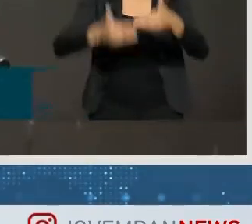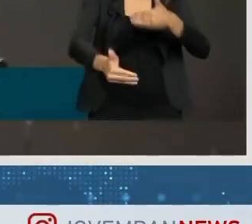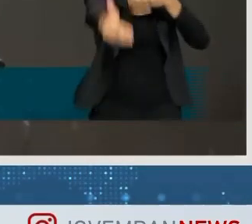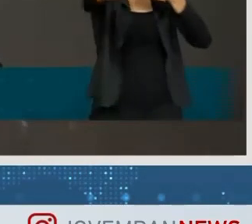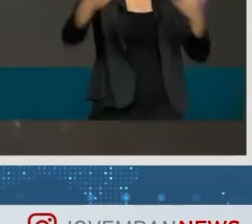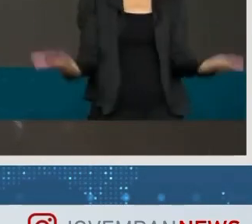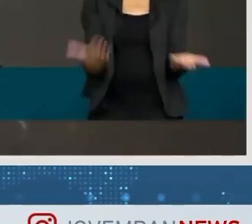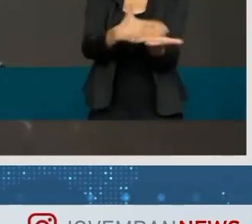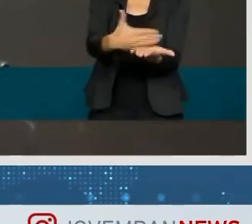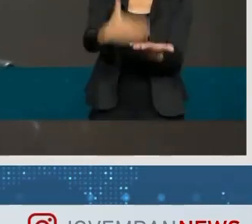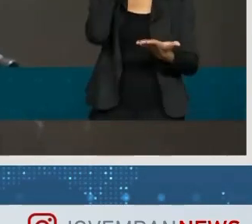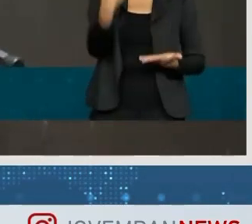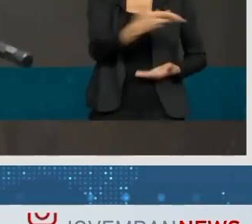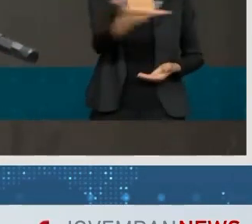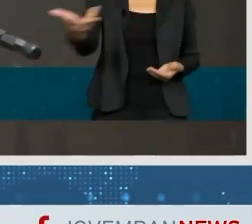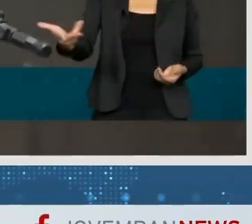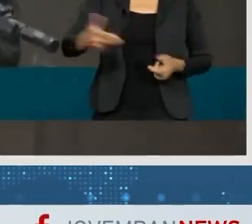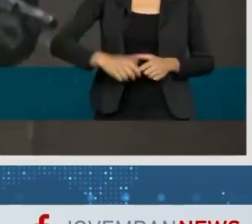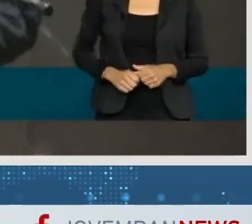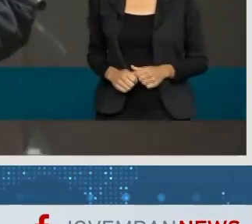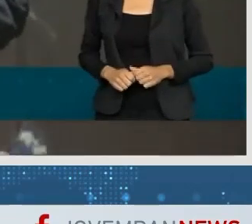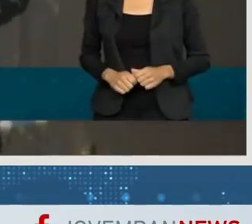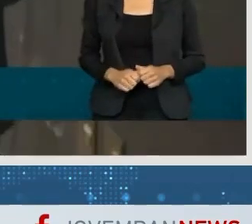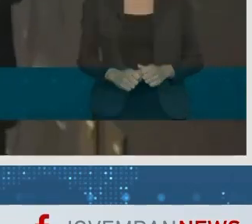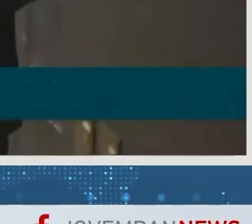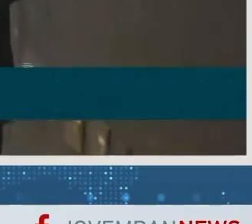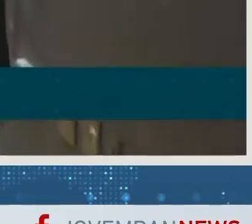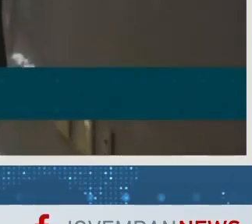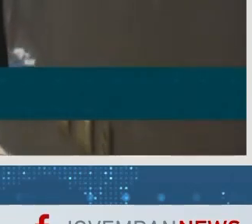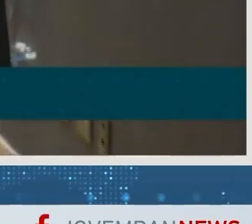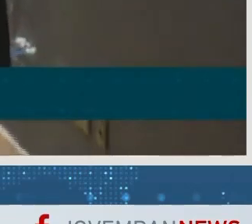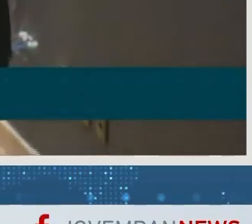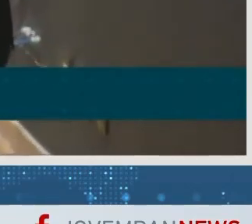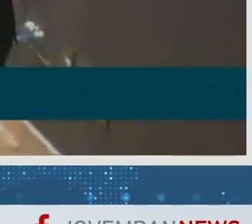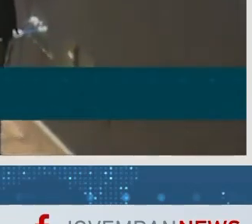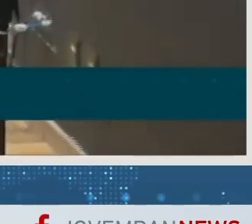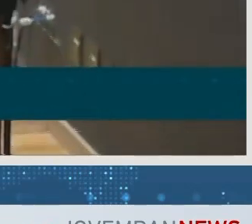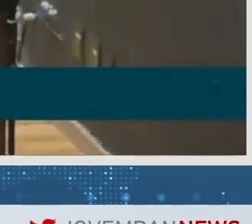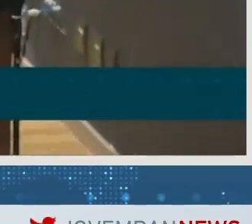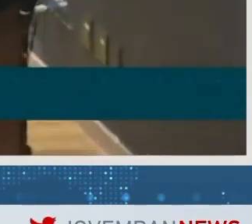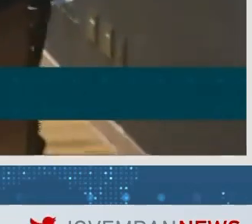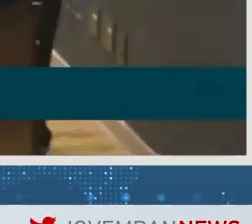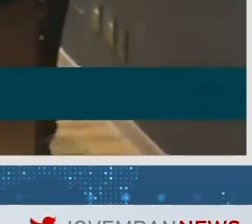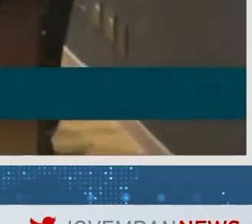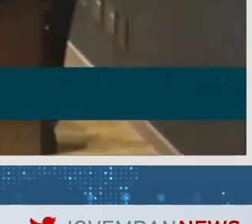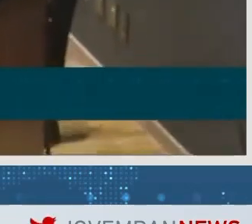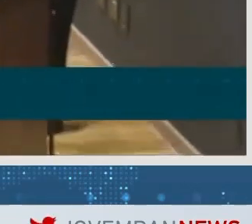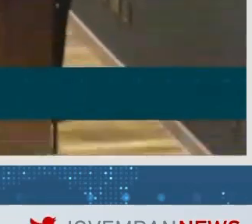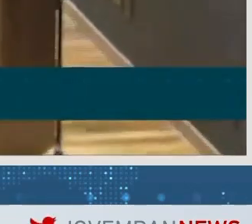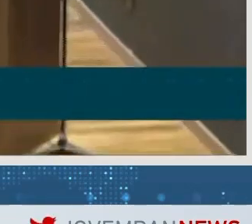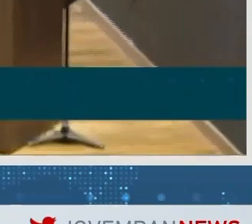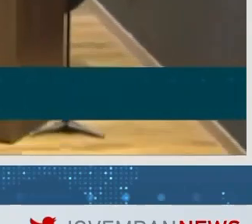Muito obrigado a todos ou você acompanhou aí o novo diretor geral da Polícia Federal O Andrei